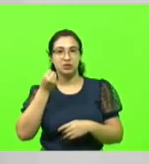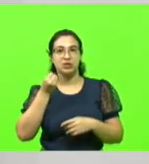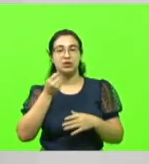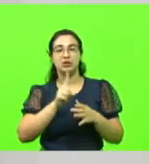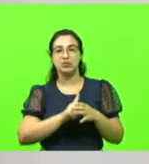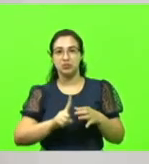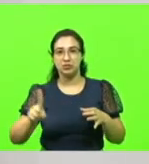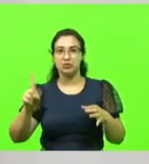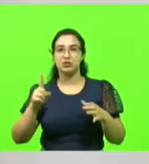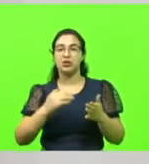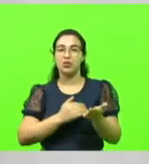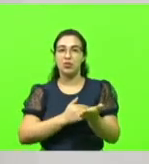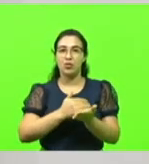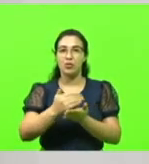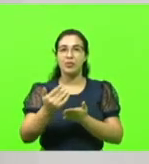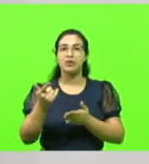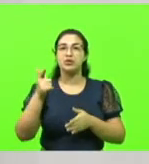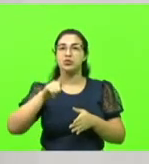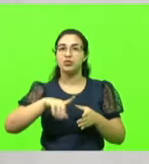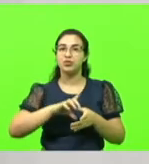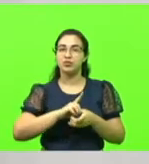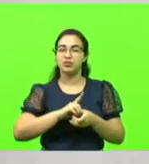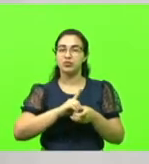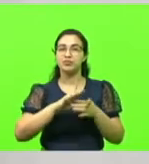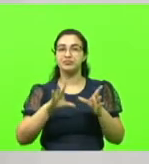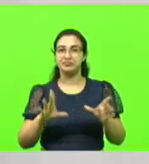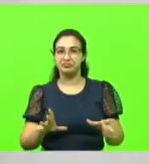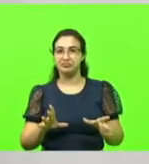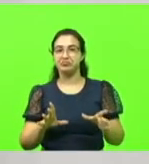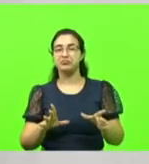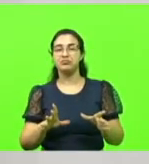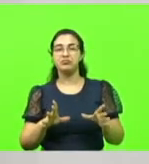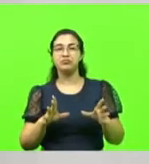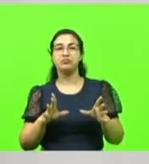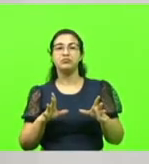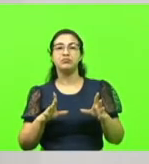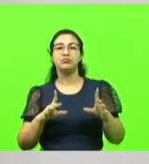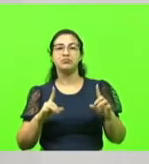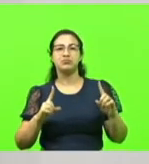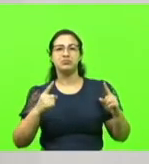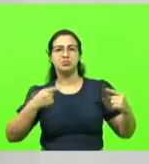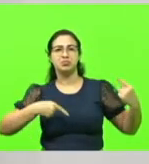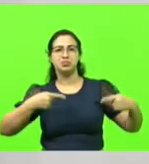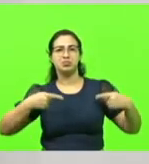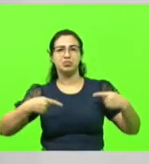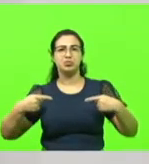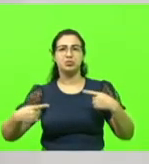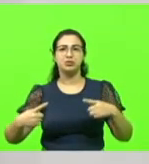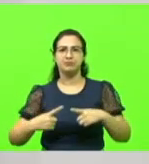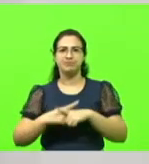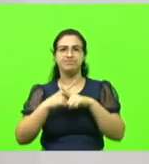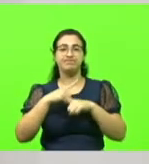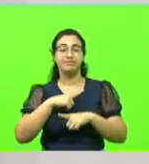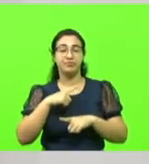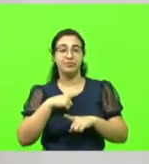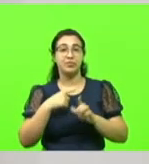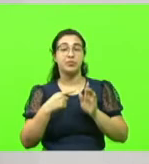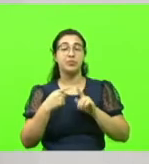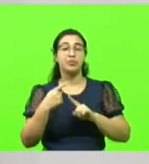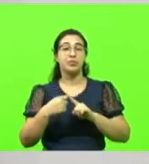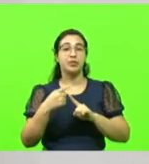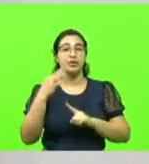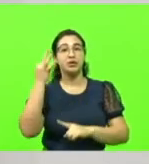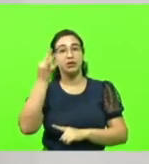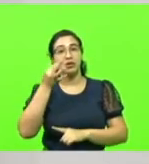início da redemocratização, muito disputada e controversa, motivo de tese do